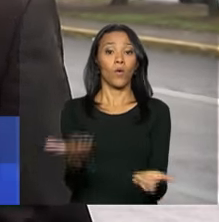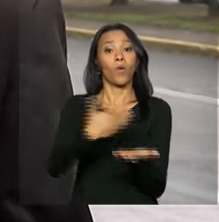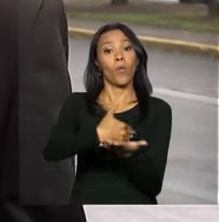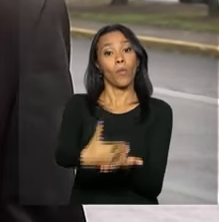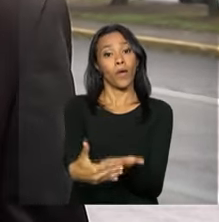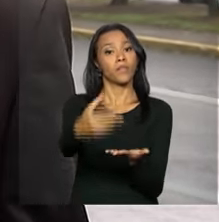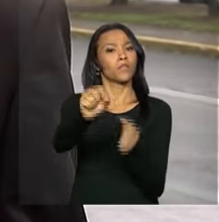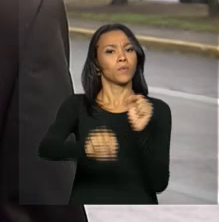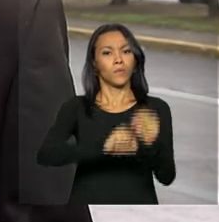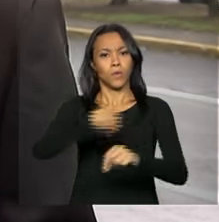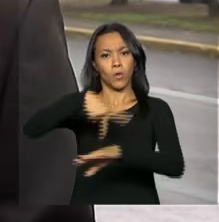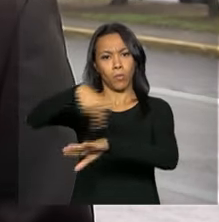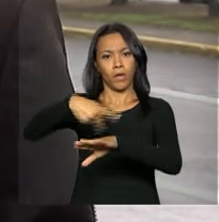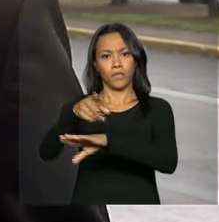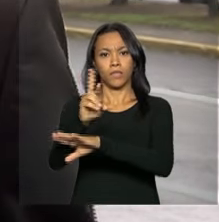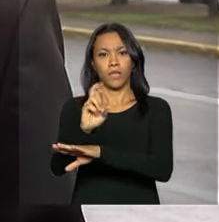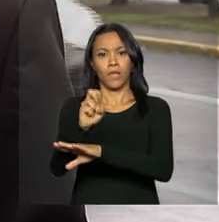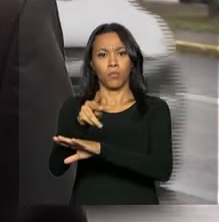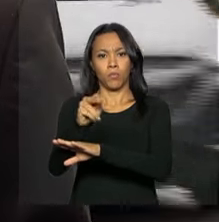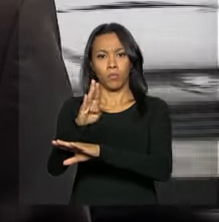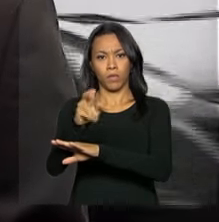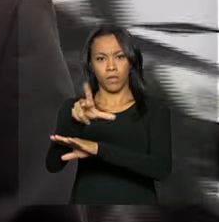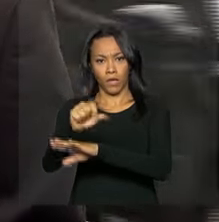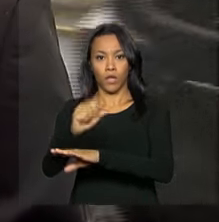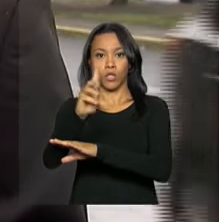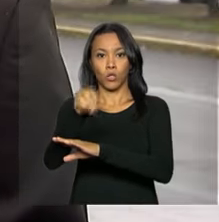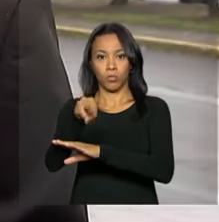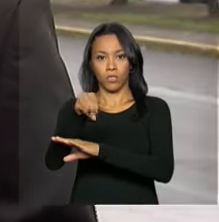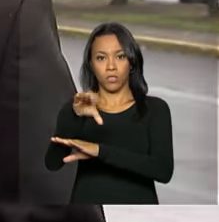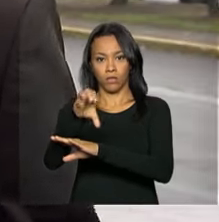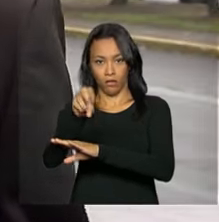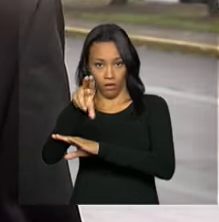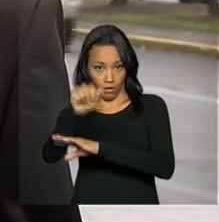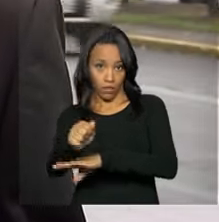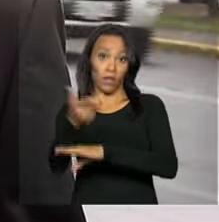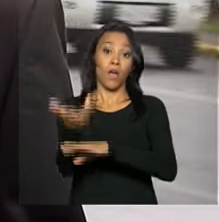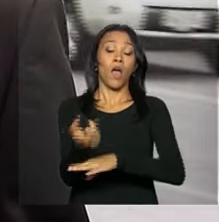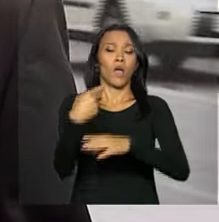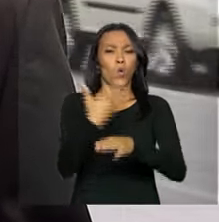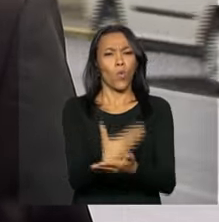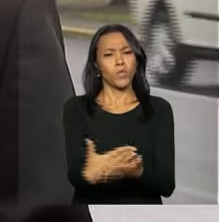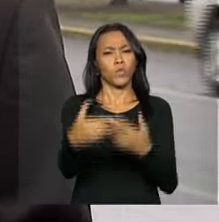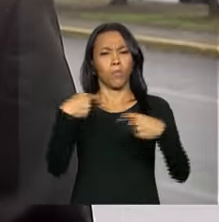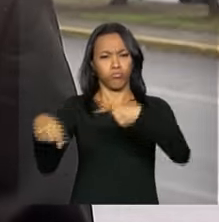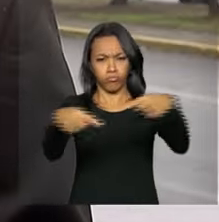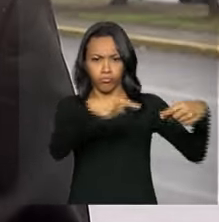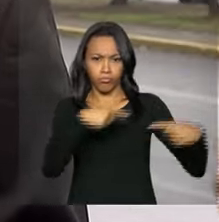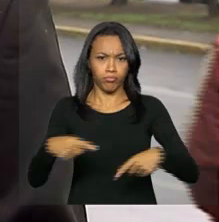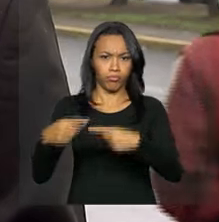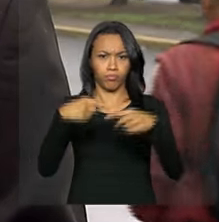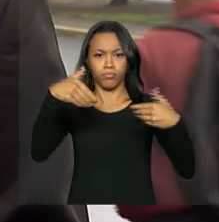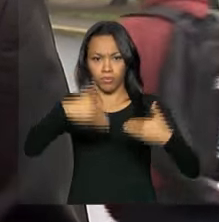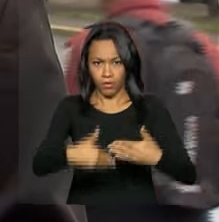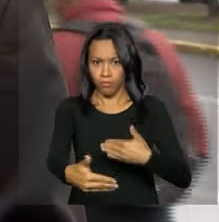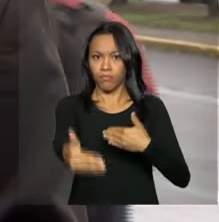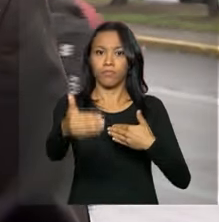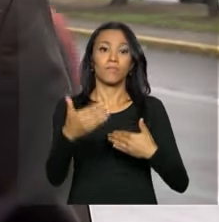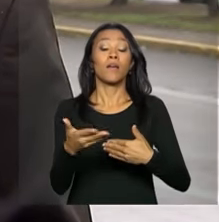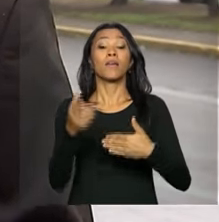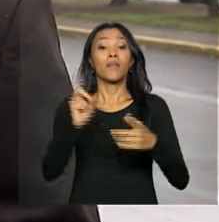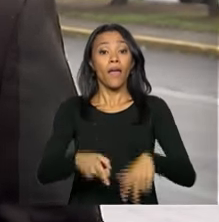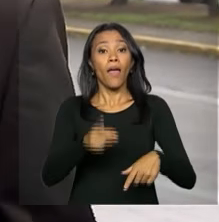período em que a República Dominicana vai presidir a comunidade. As discussões começaram no fim de semana em reuniões de coordenadores de países, que